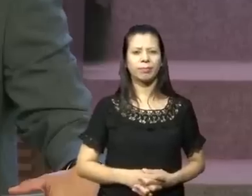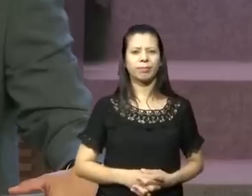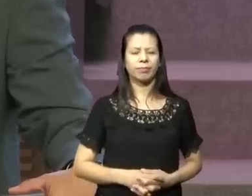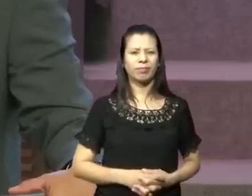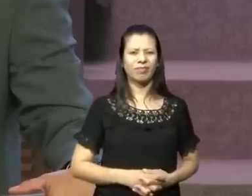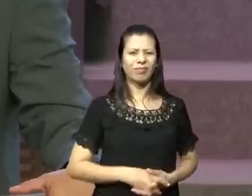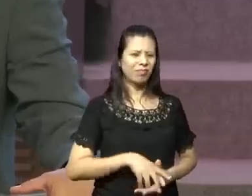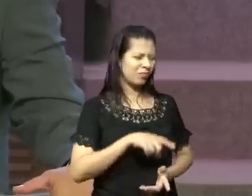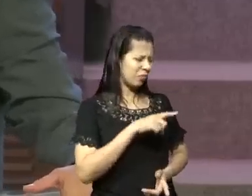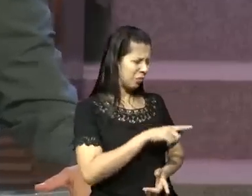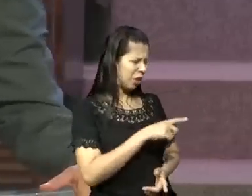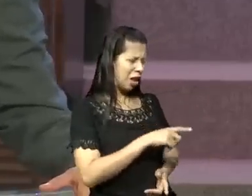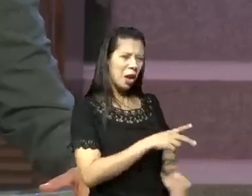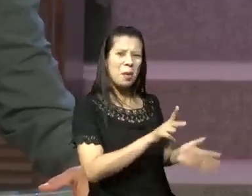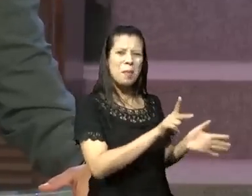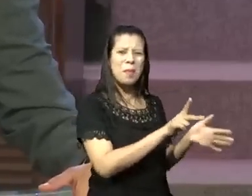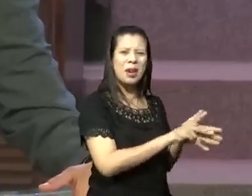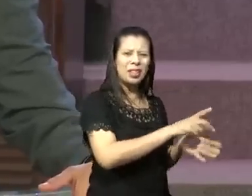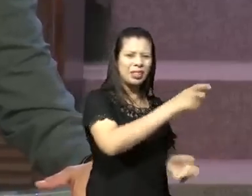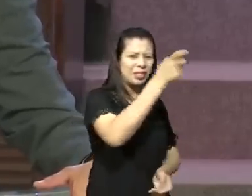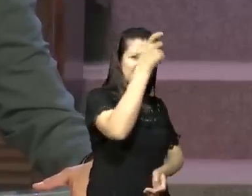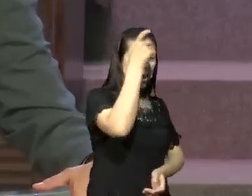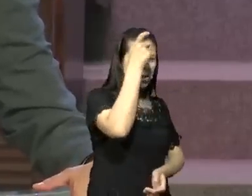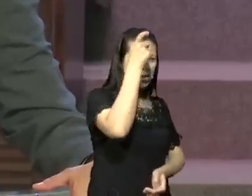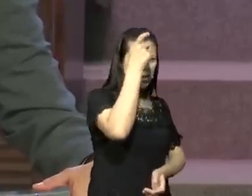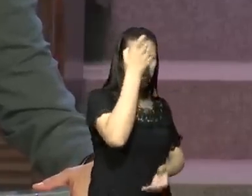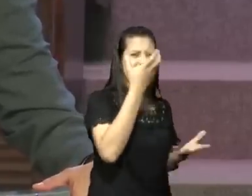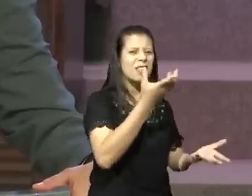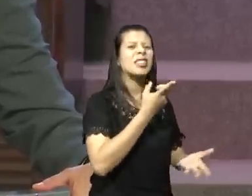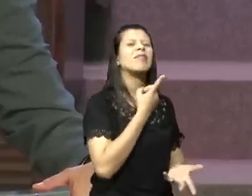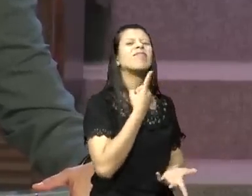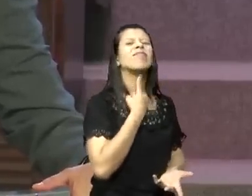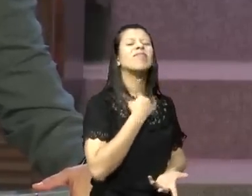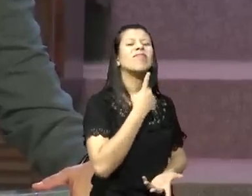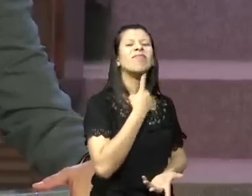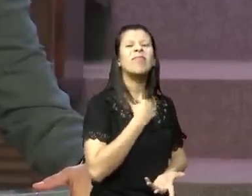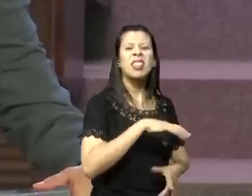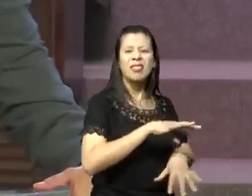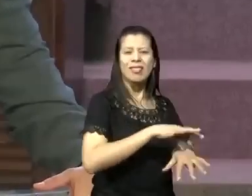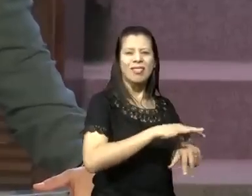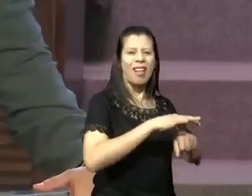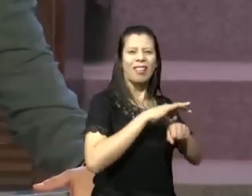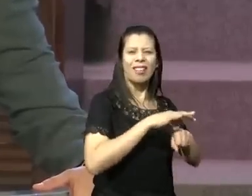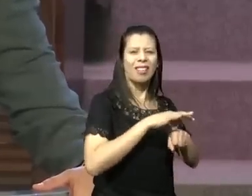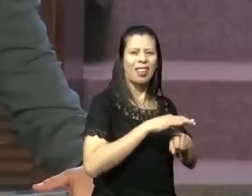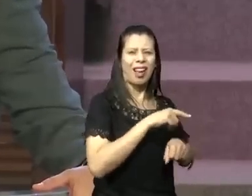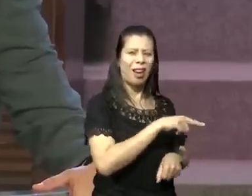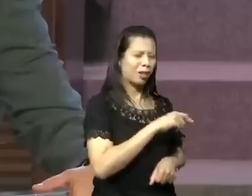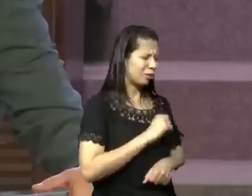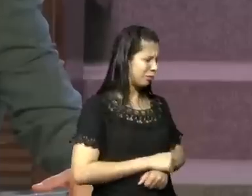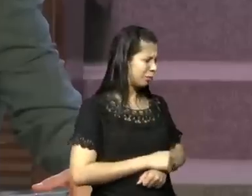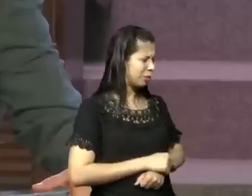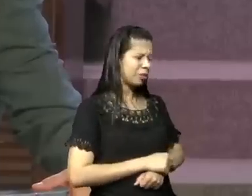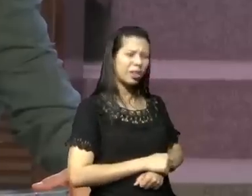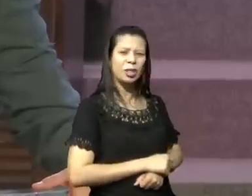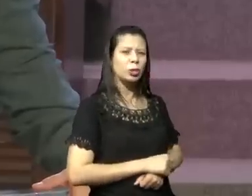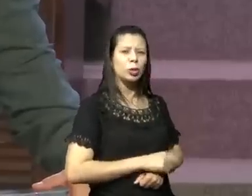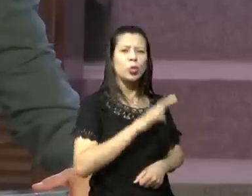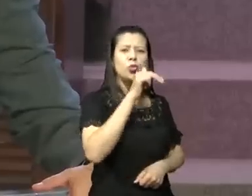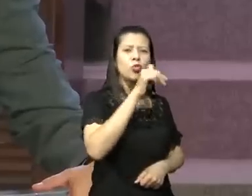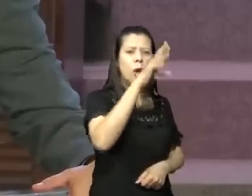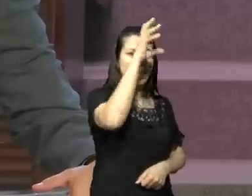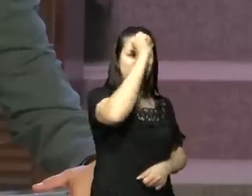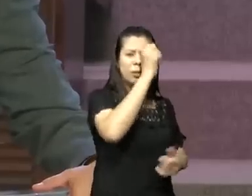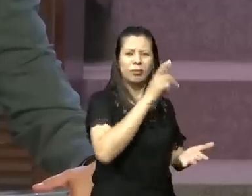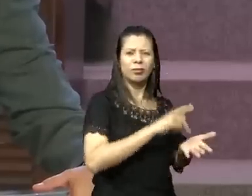vós do diabo que é o Vosso Pai e quereis satisfazer os desejos ele foi homicida desde o princípio jamais se firmou na verdade porque